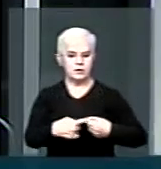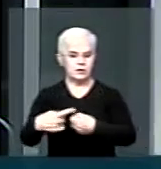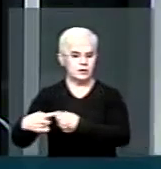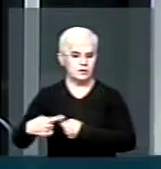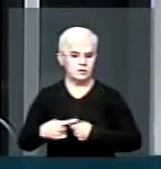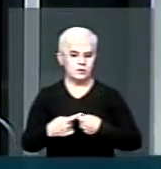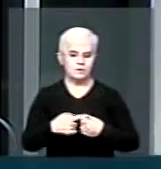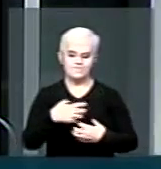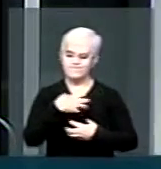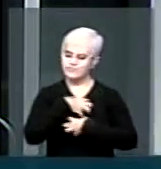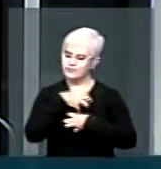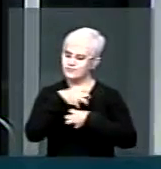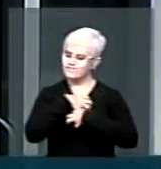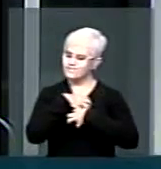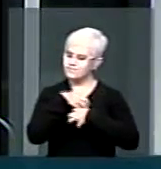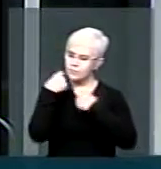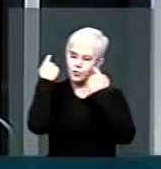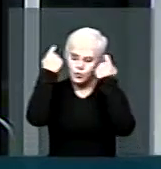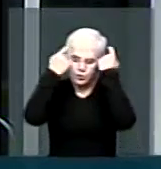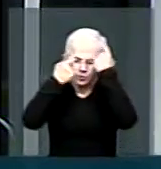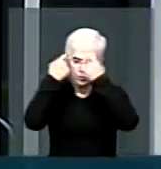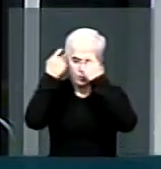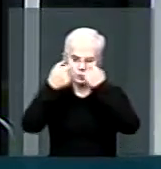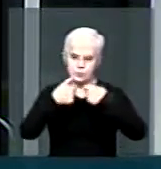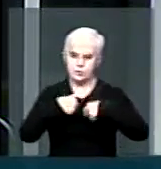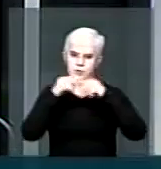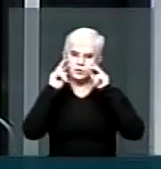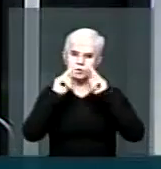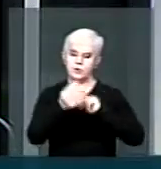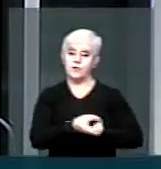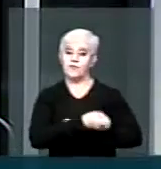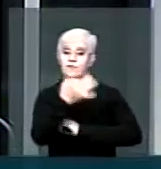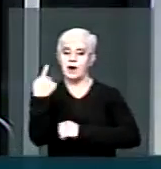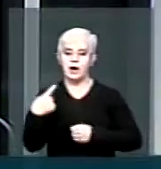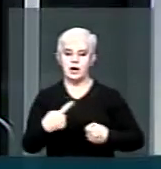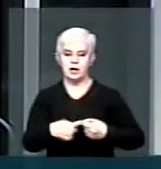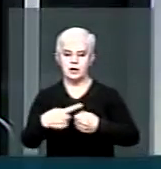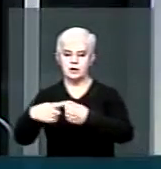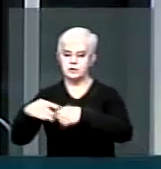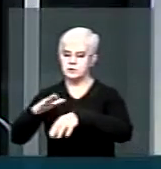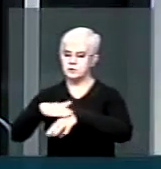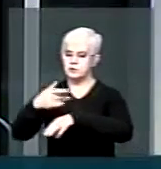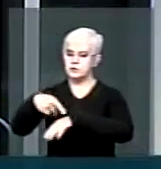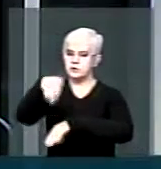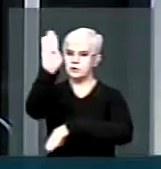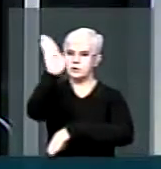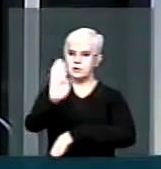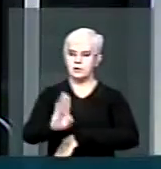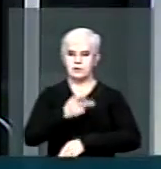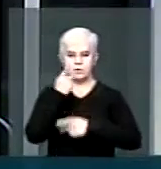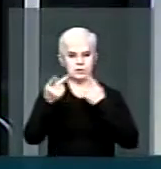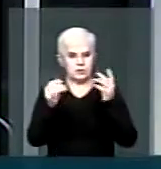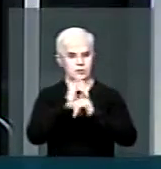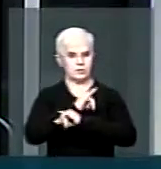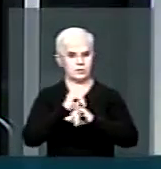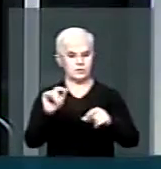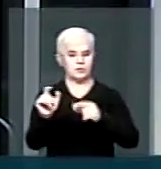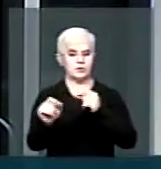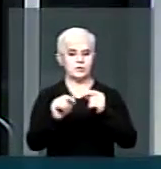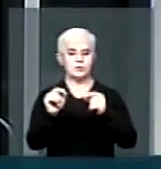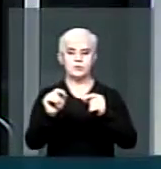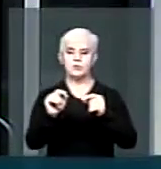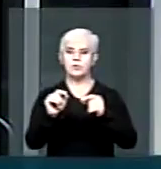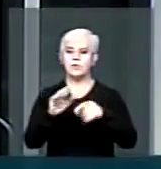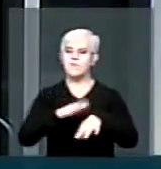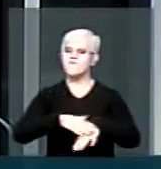muita preocupação que eu vi várias cidades brasileiras serem citadas como as